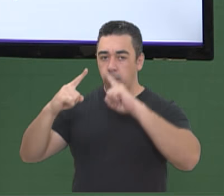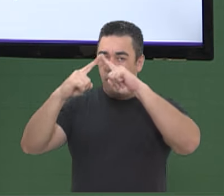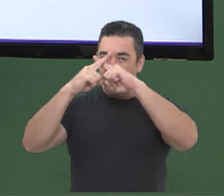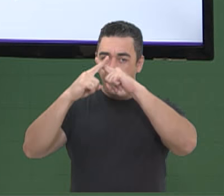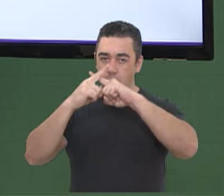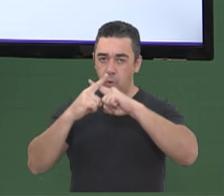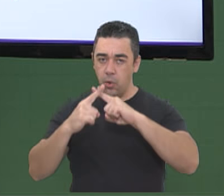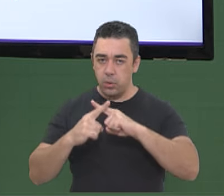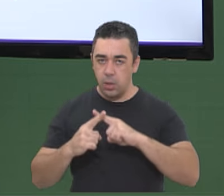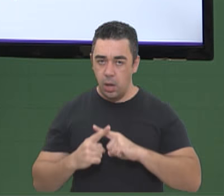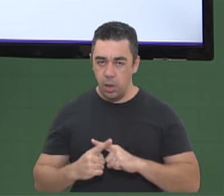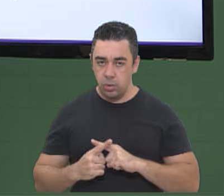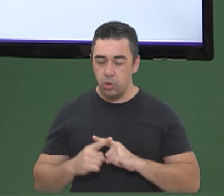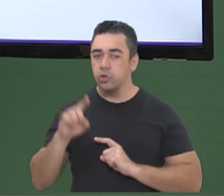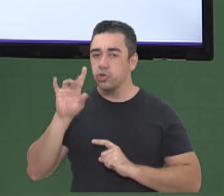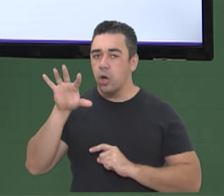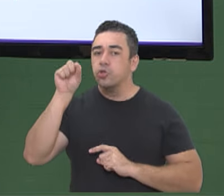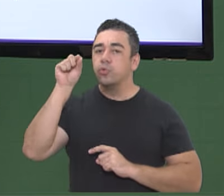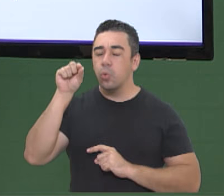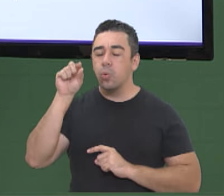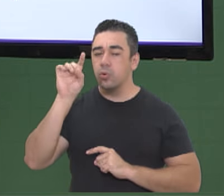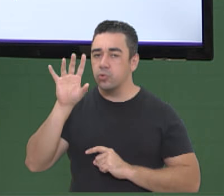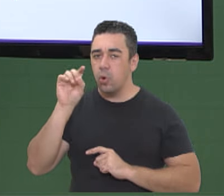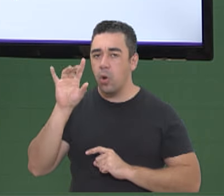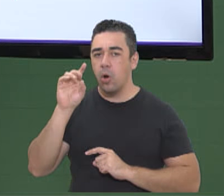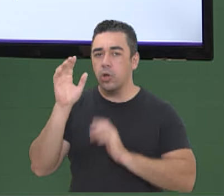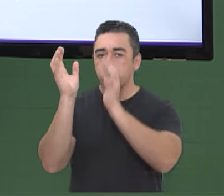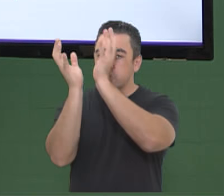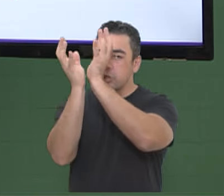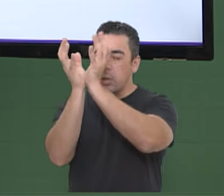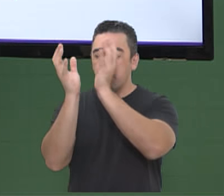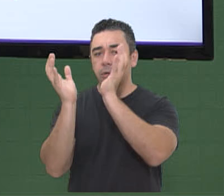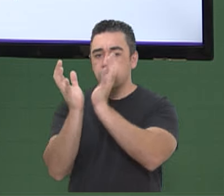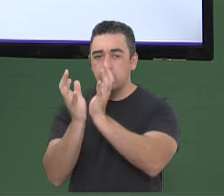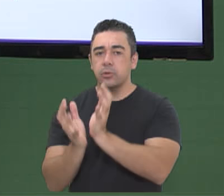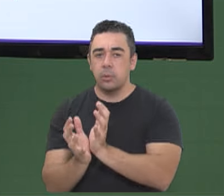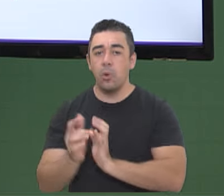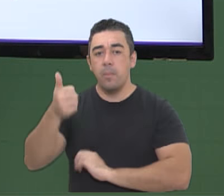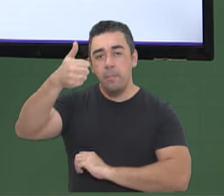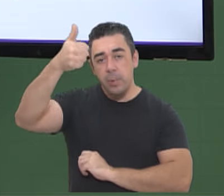tirou alguns times só, tá? Vamos olhar, o primeiro